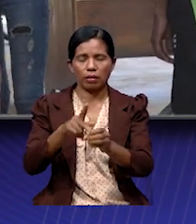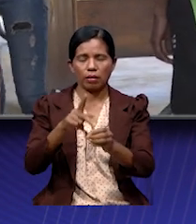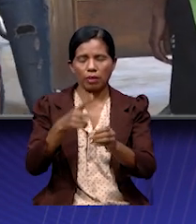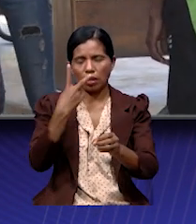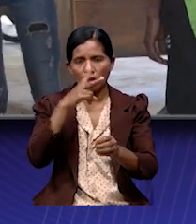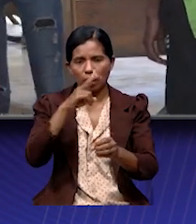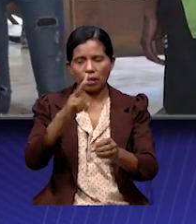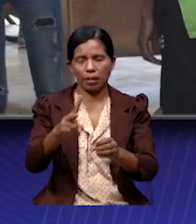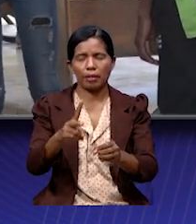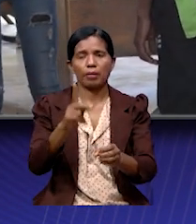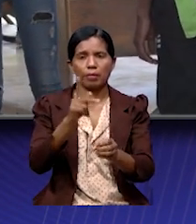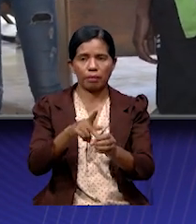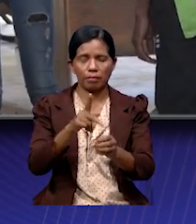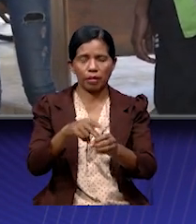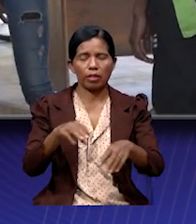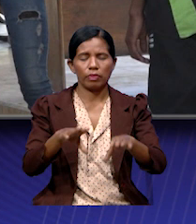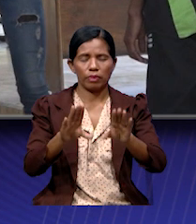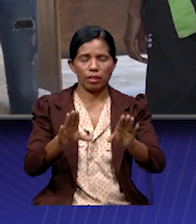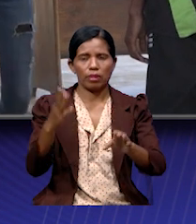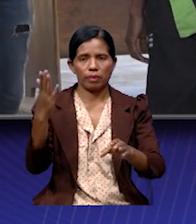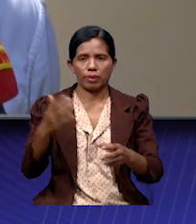posto abastecimento combustível sira.